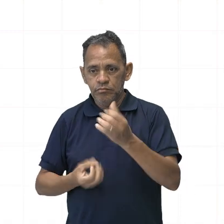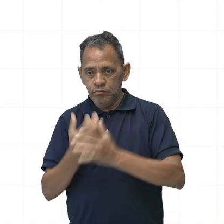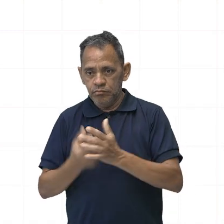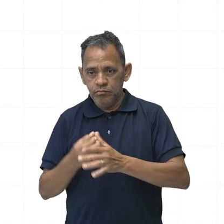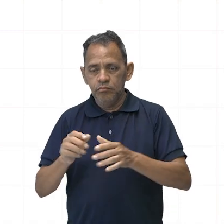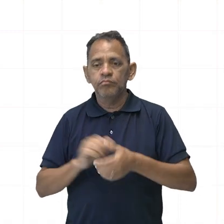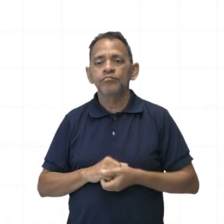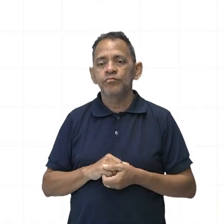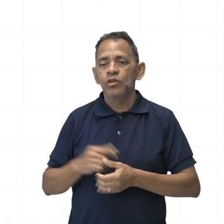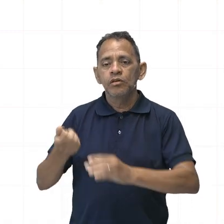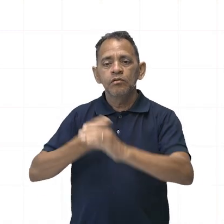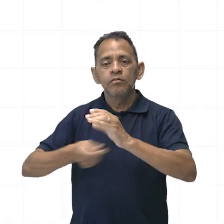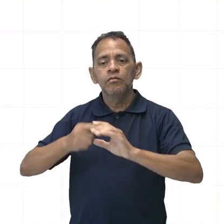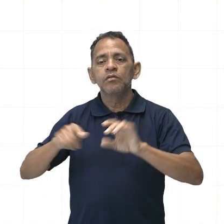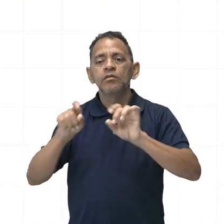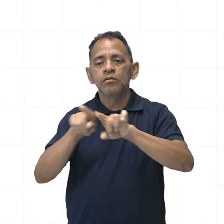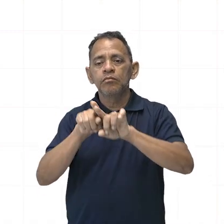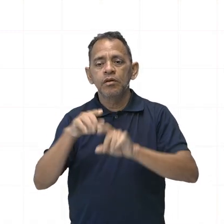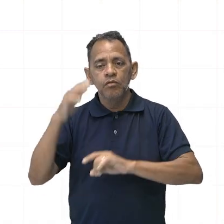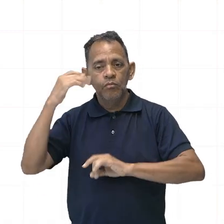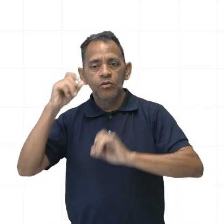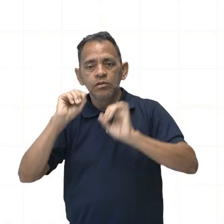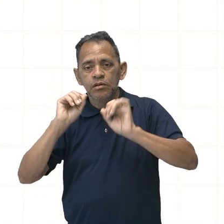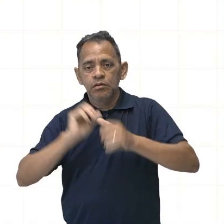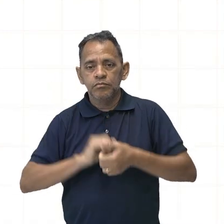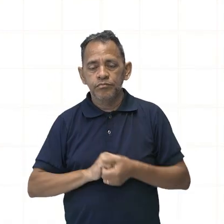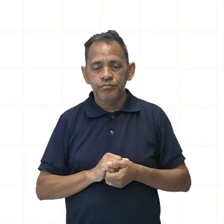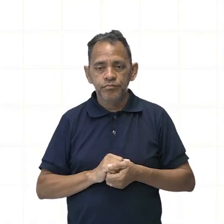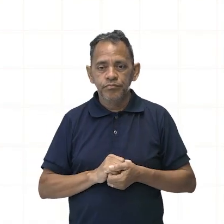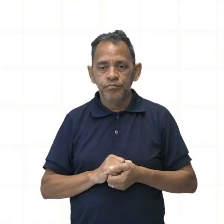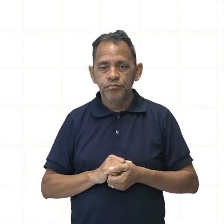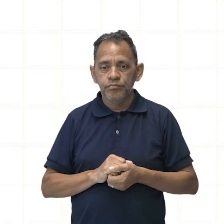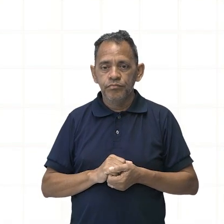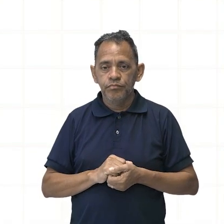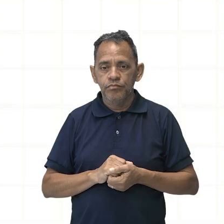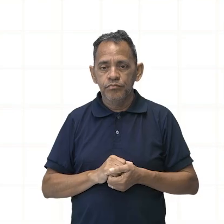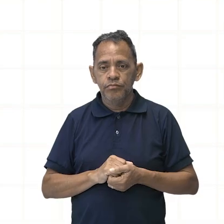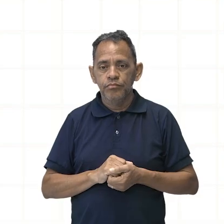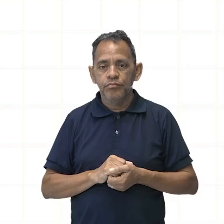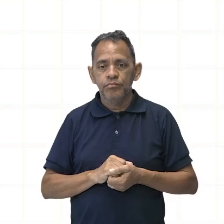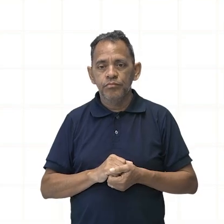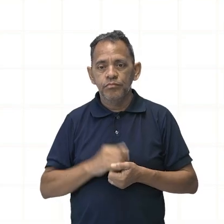que também são conhecidos aí como os